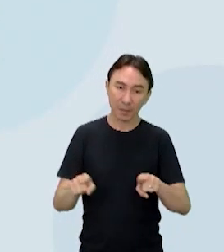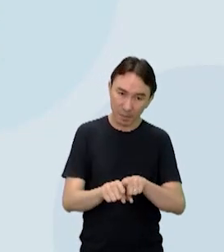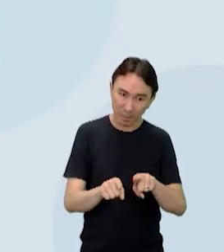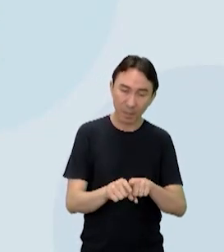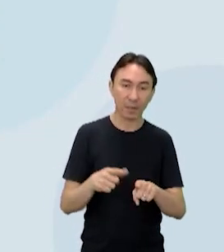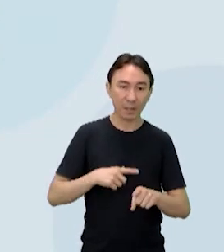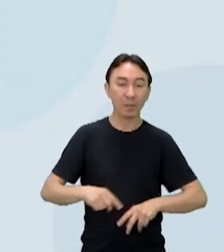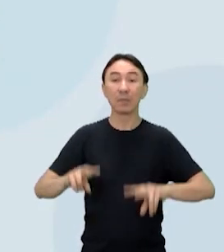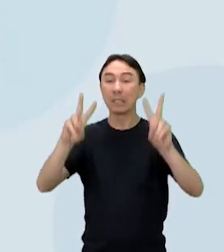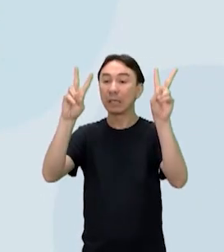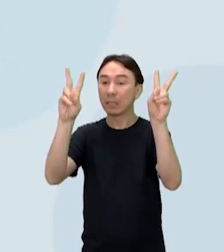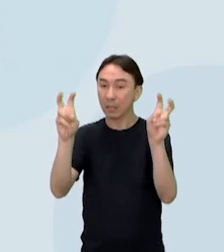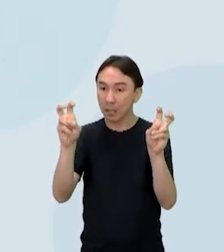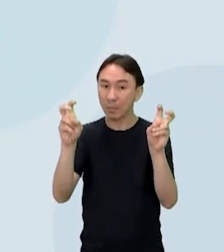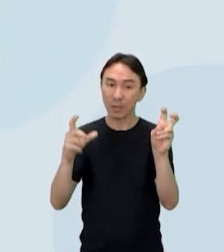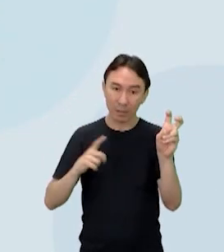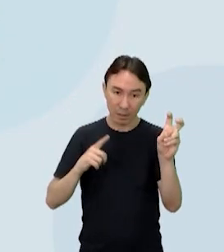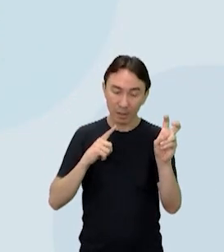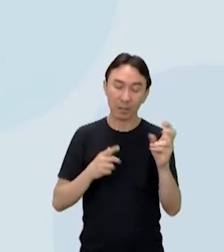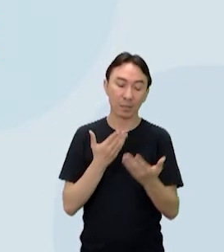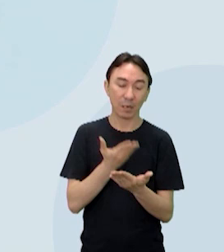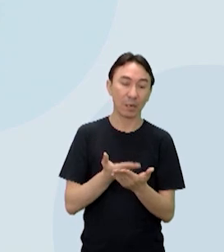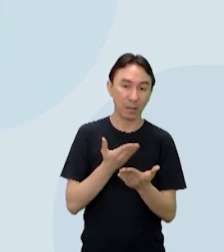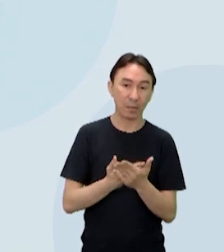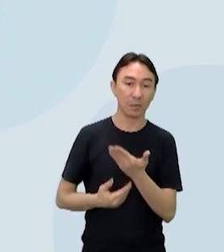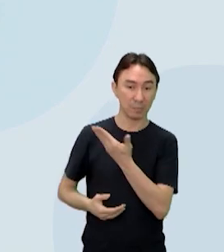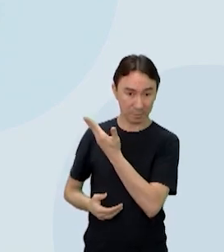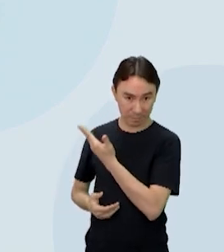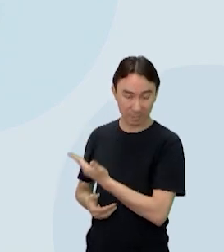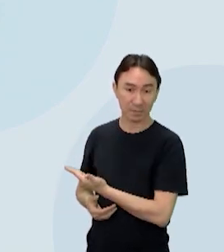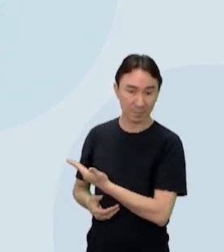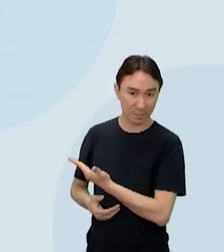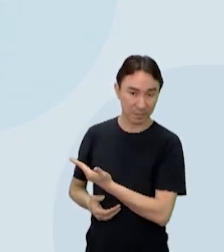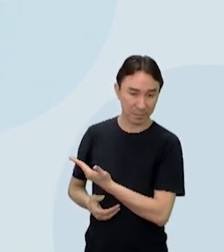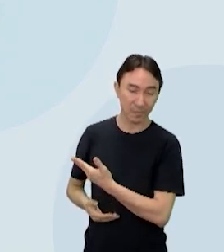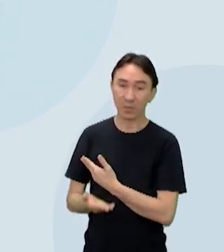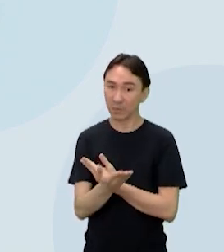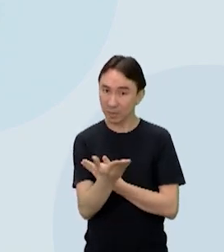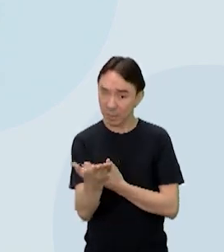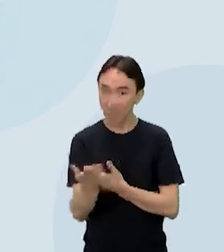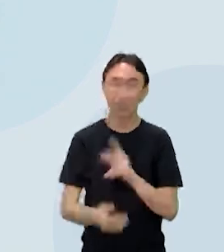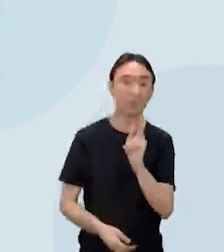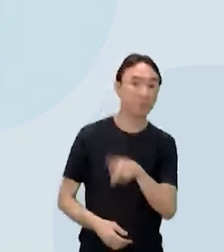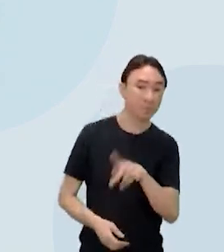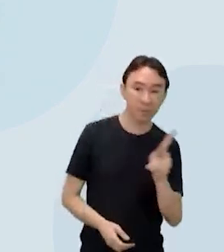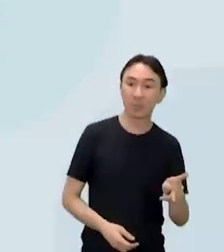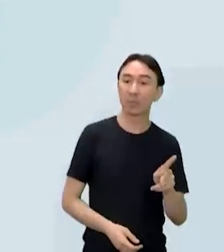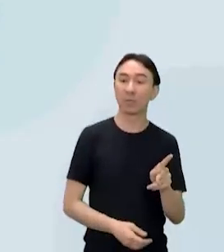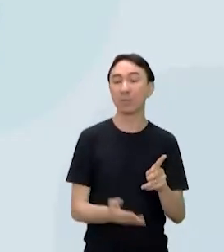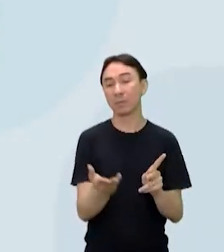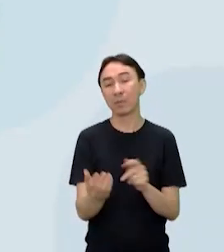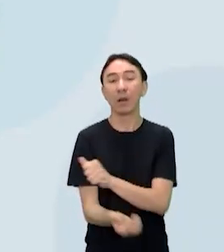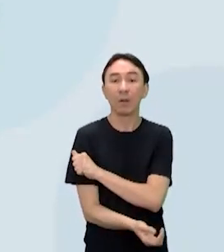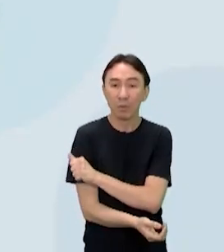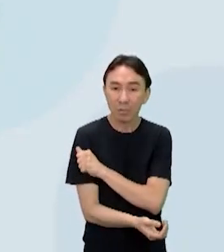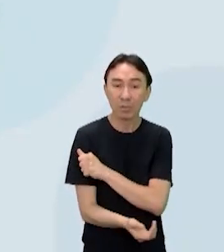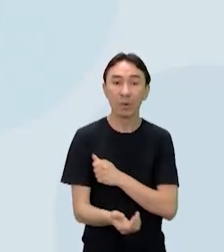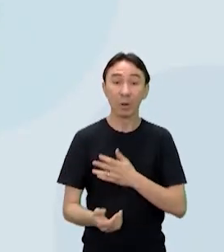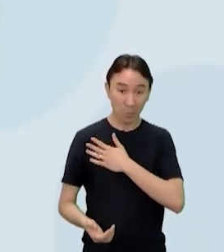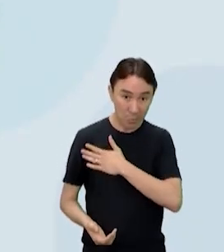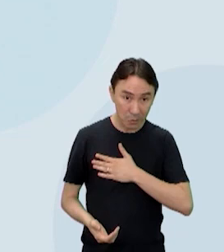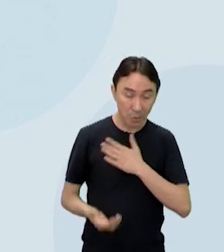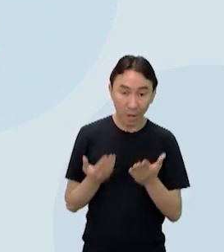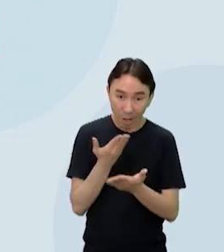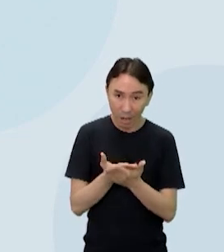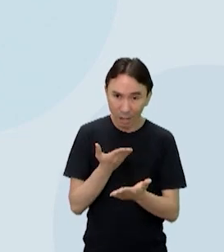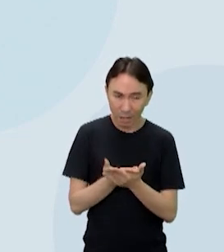unidade temática em que a nossa aula está inserida. E para você, professor, ou aluno, se você curtiu, se você gostou da